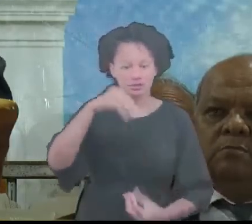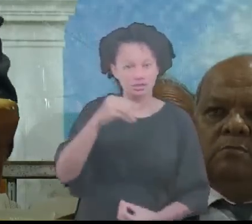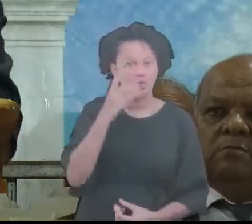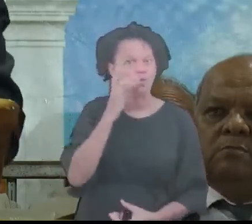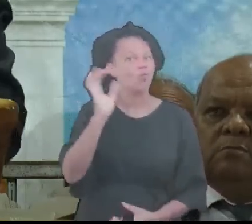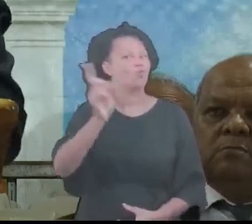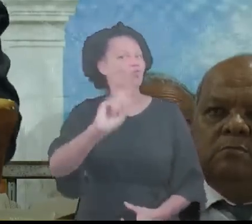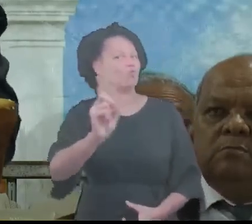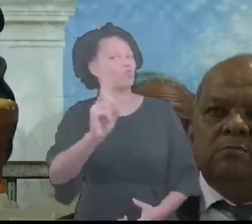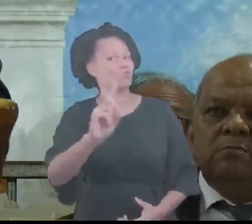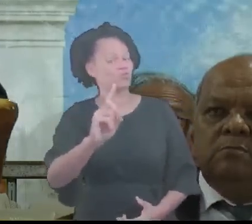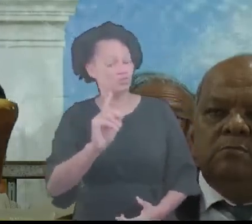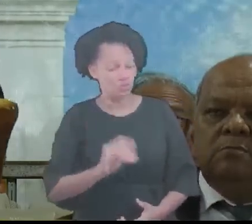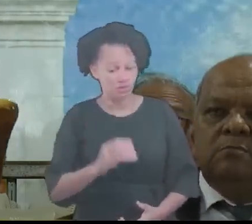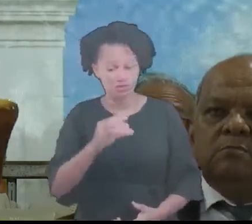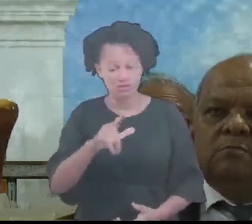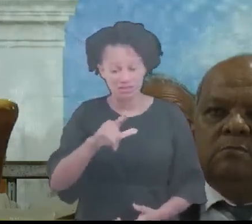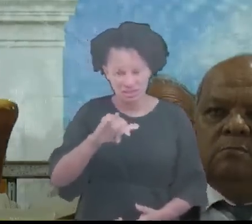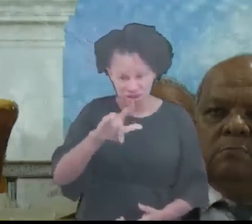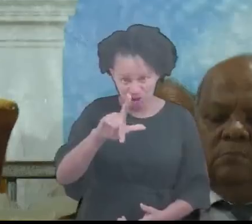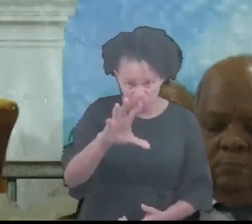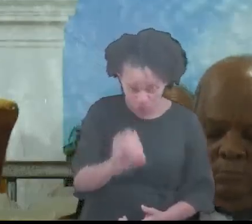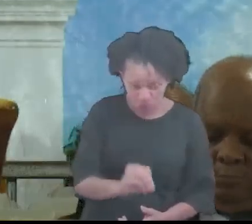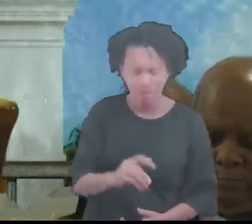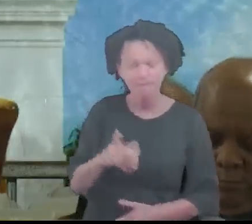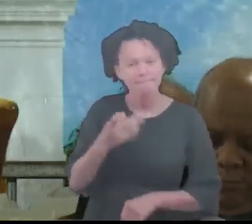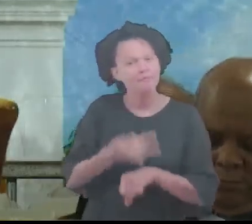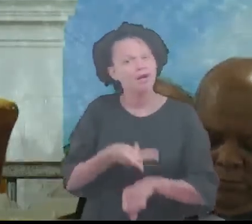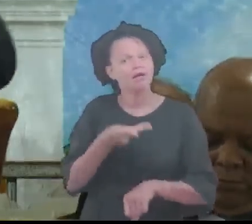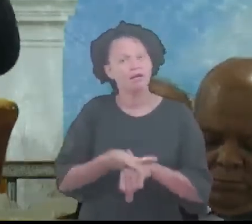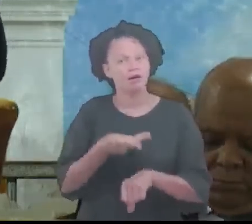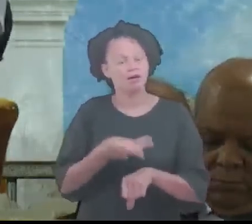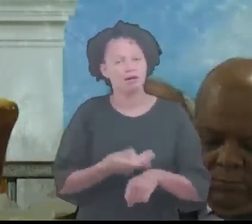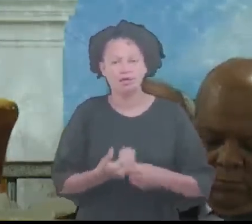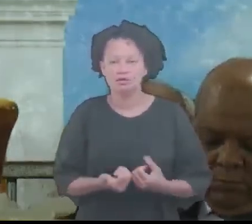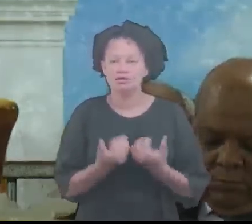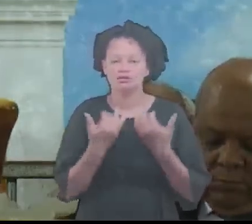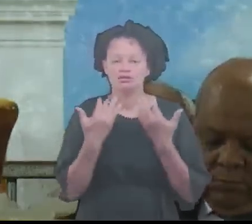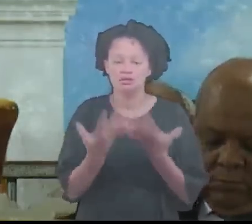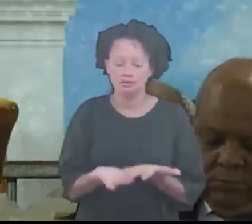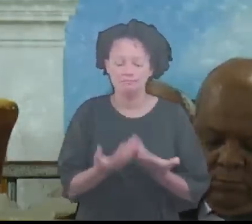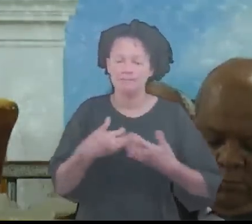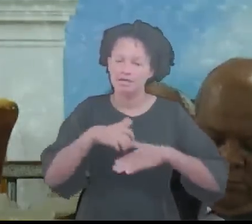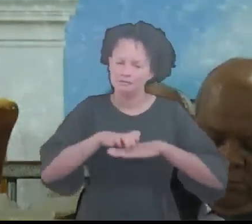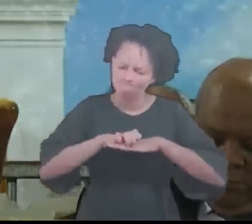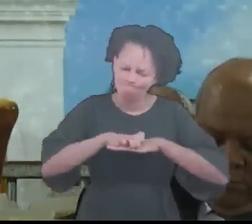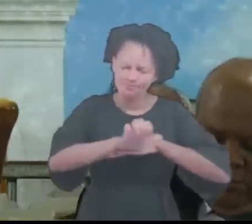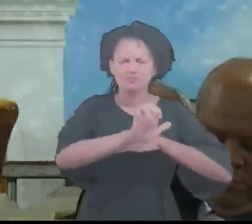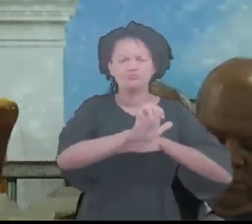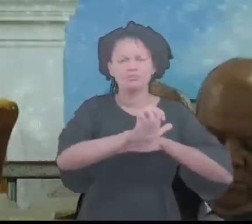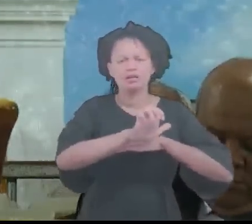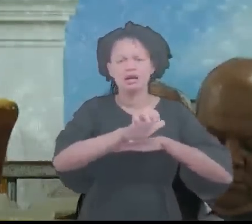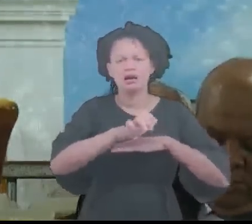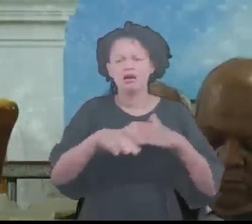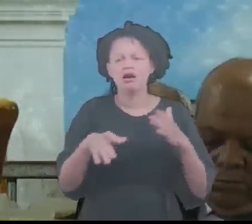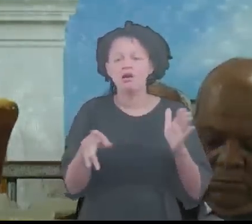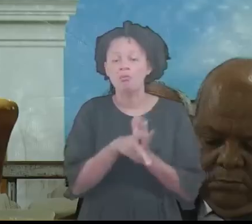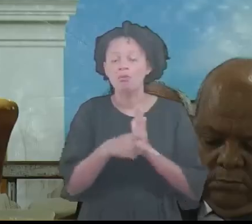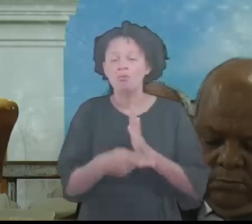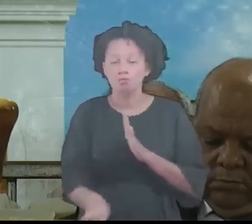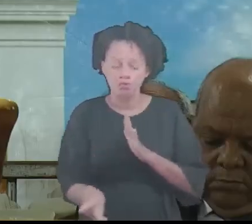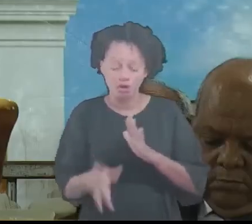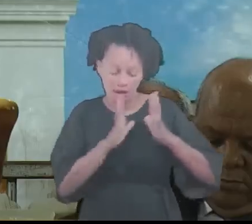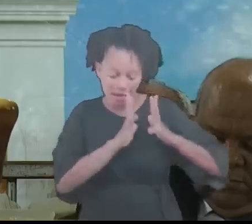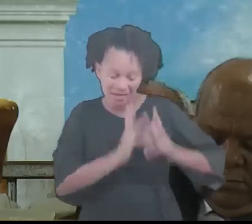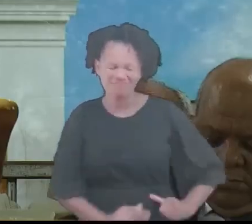ouro. Era um ciclo de prata, para expiação do pecado. Então, as